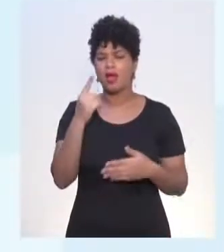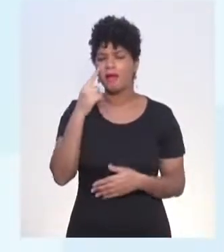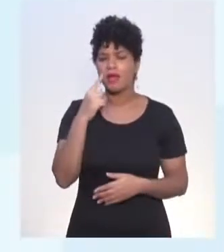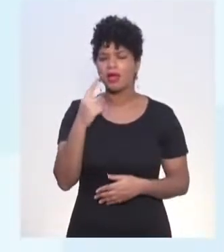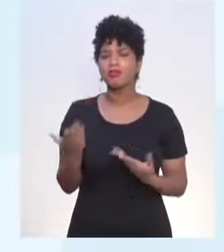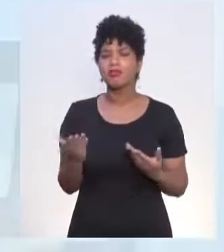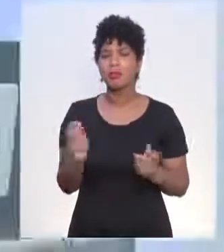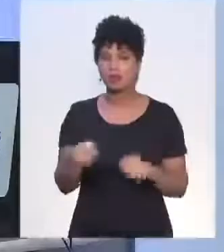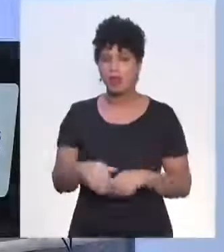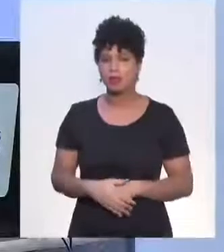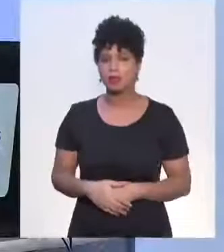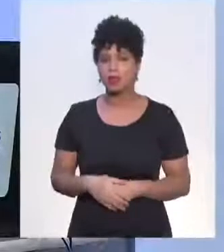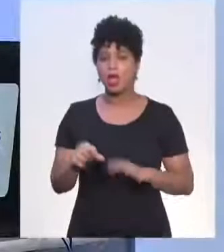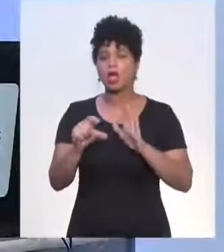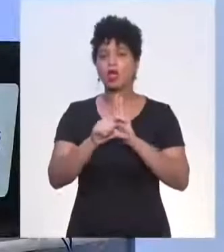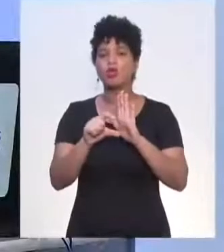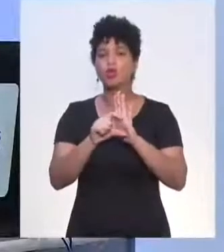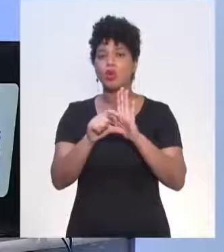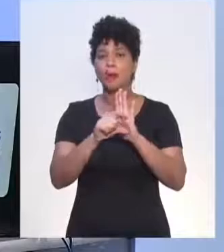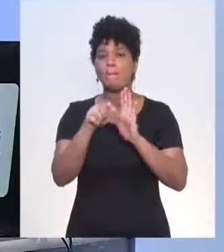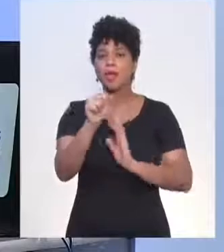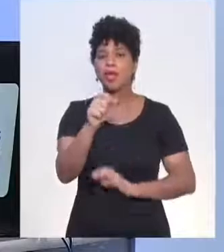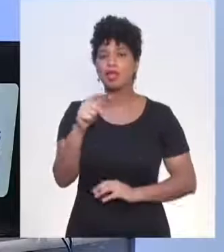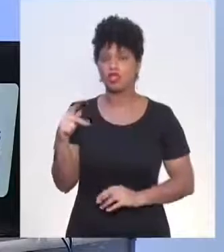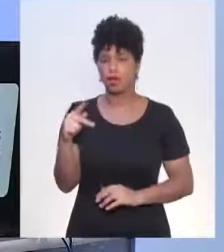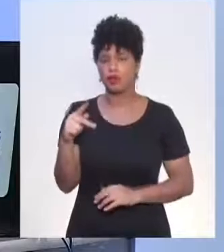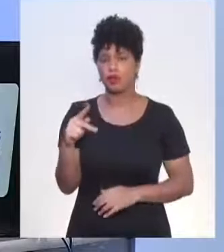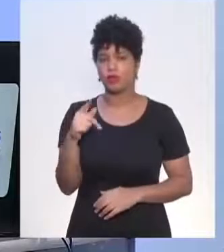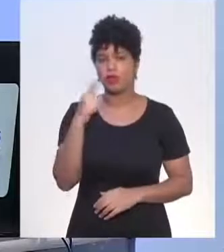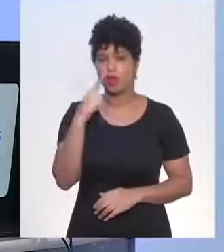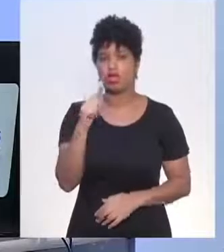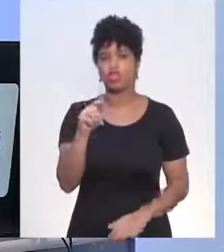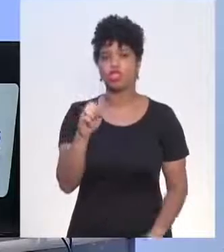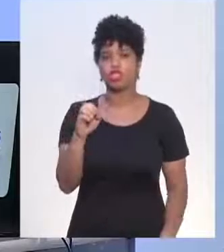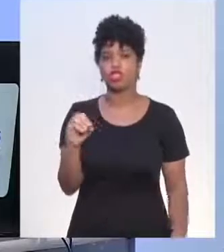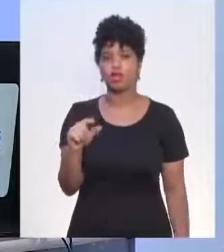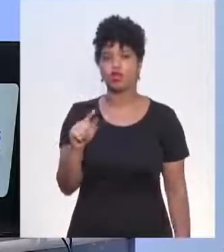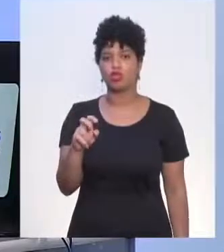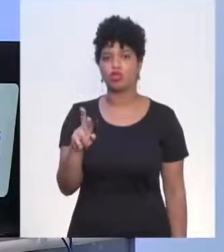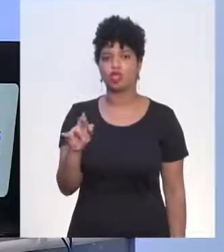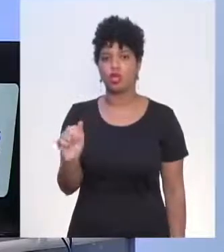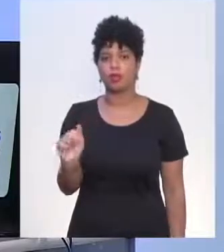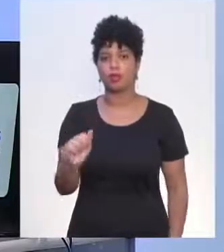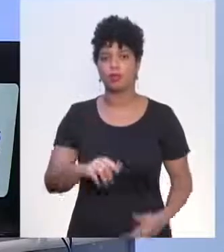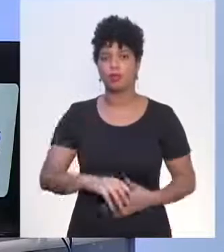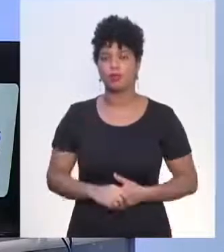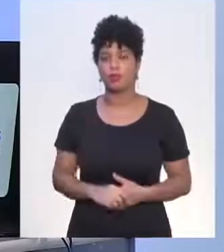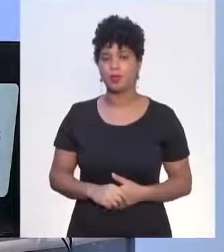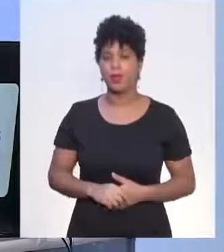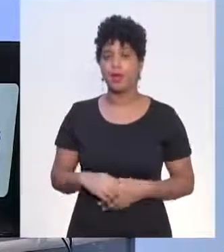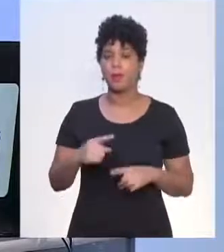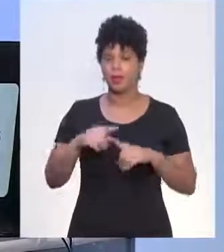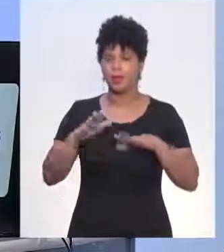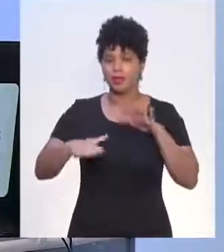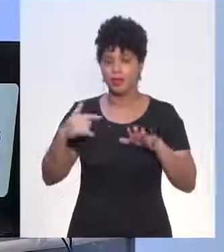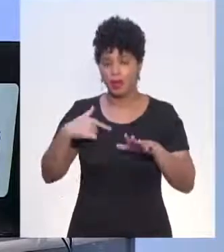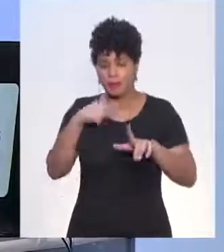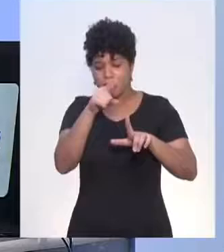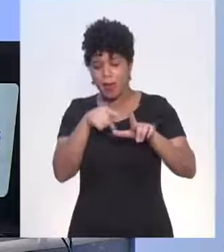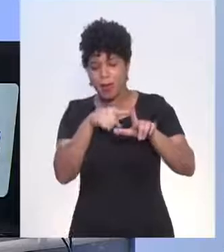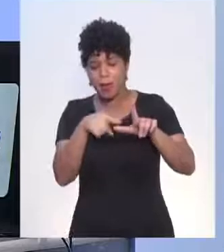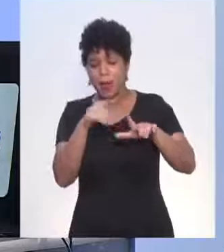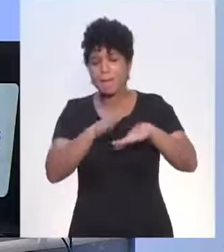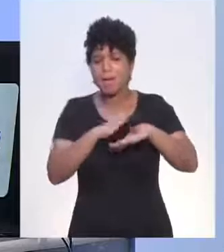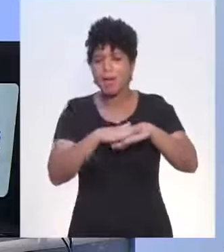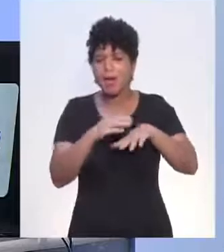GeoGebra? No GeoGebra, vocês vão observar que toda vez que eu faço a construção do gráfico, né, eu executo